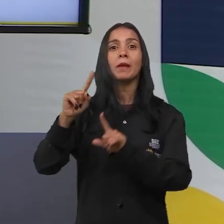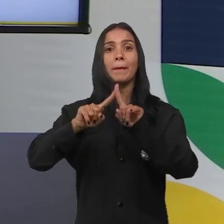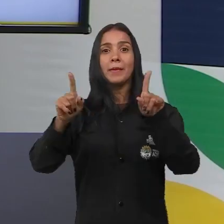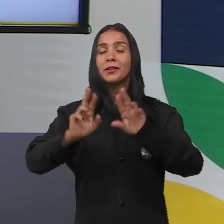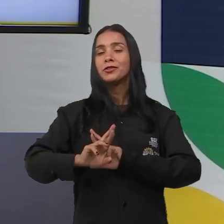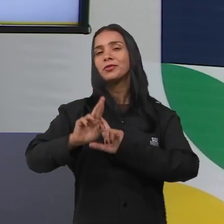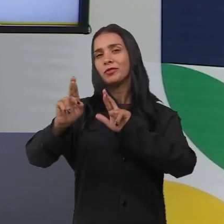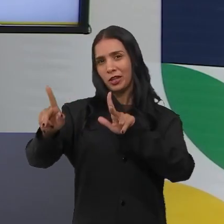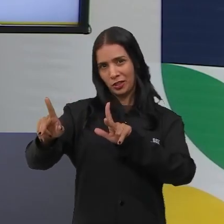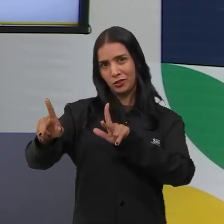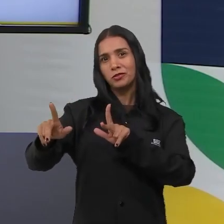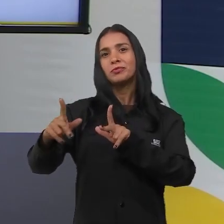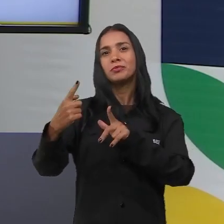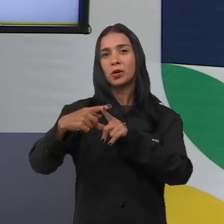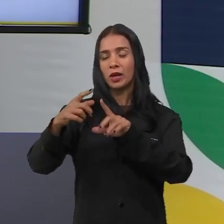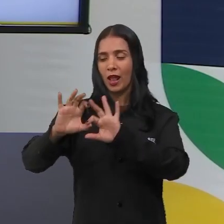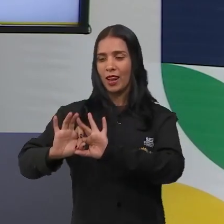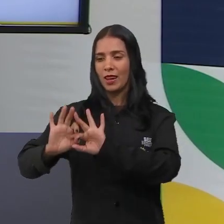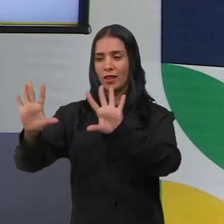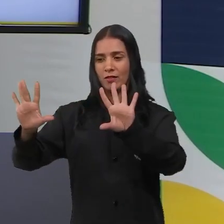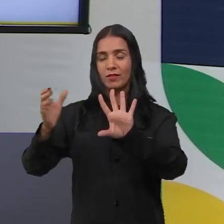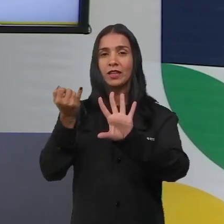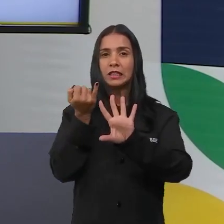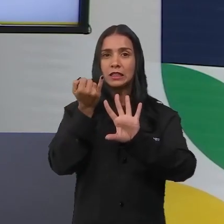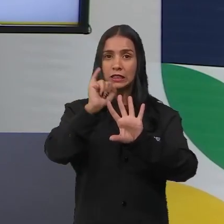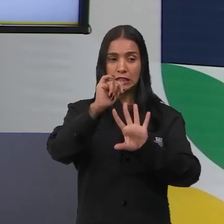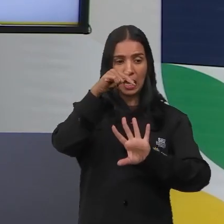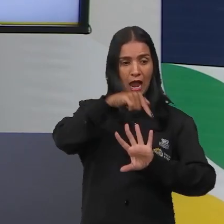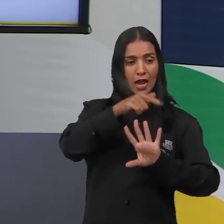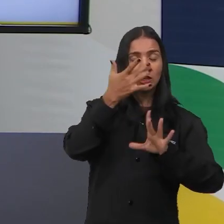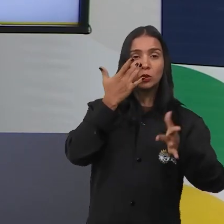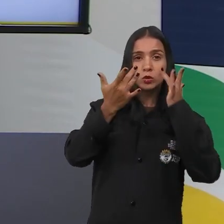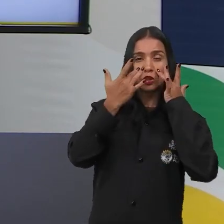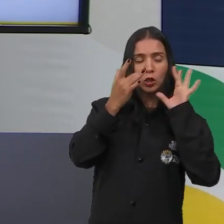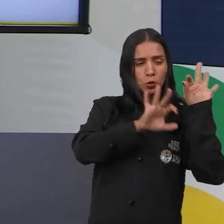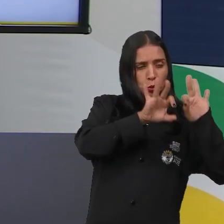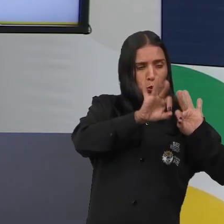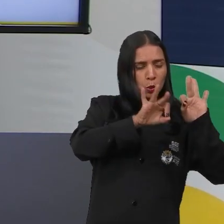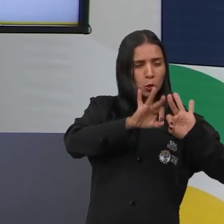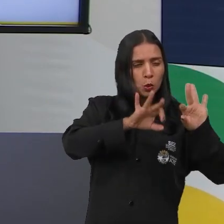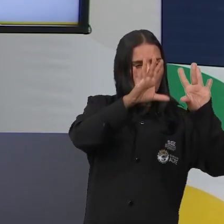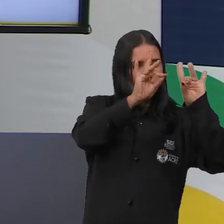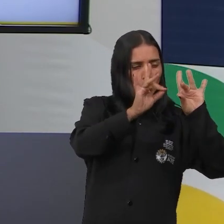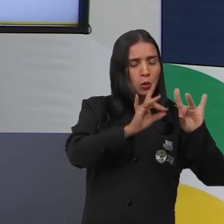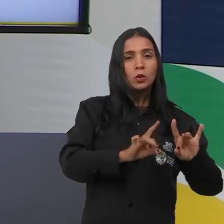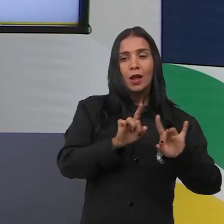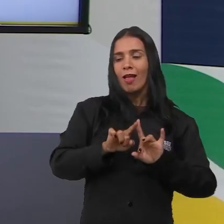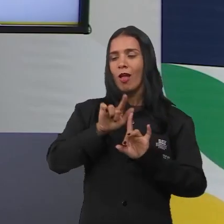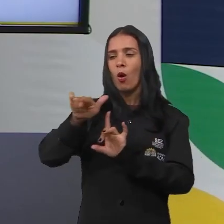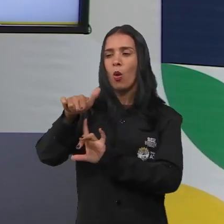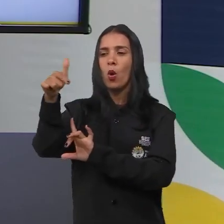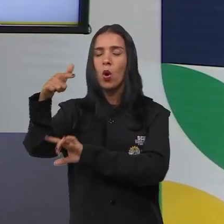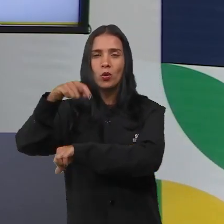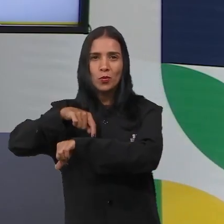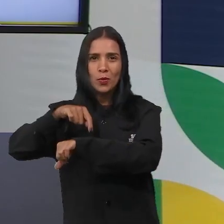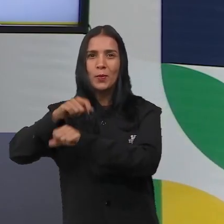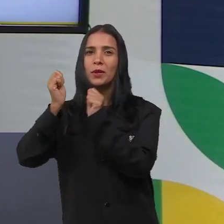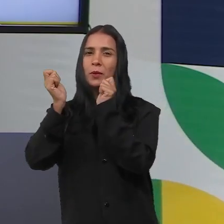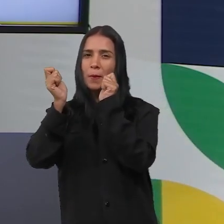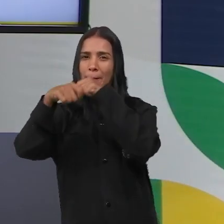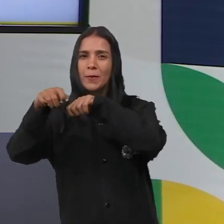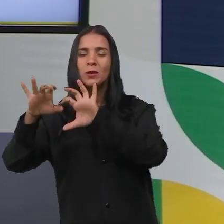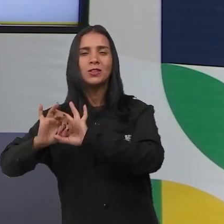diferente em que a gente tem essa liberdade do improviso. Aqui tudo é planejado, nesse caso aqui das encenações do